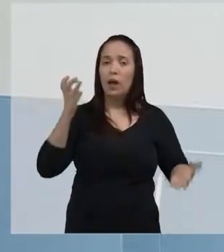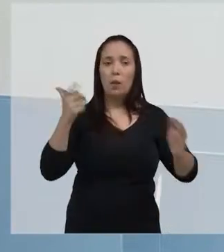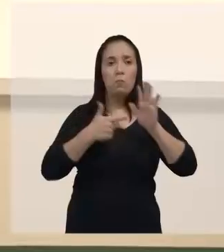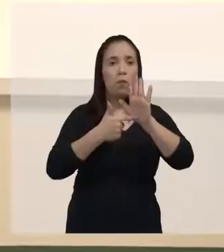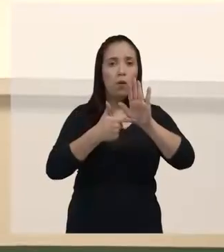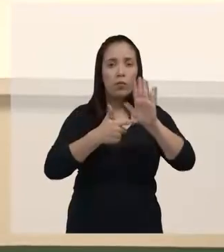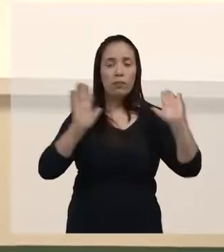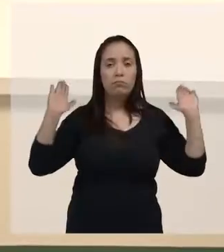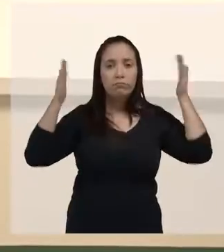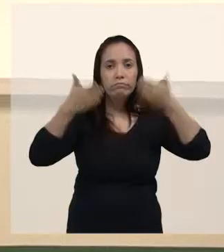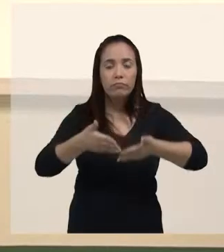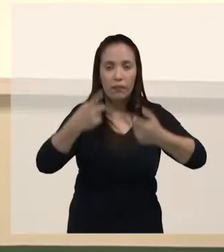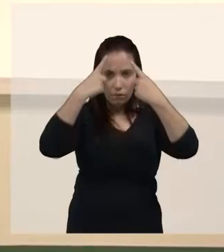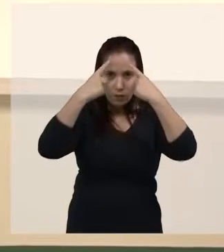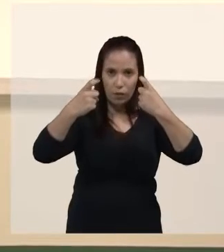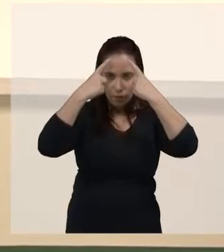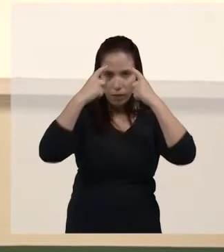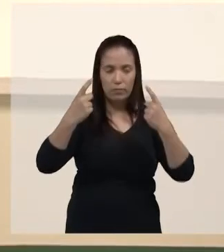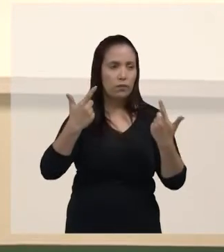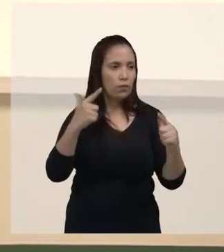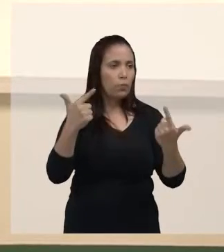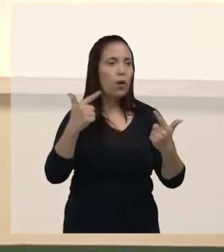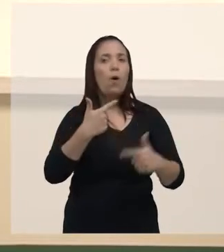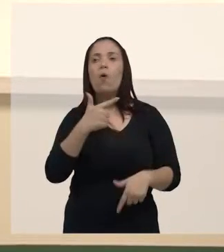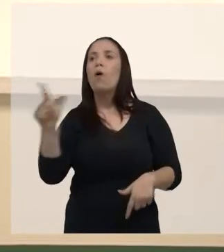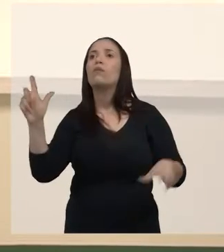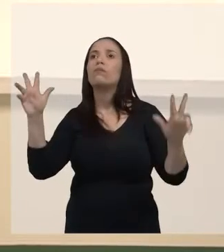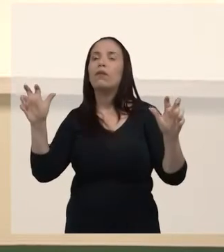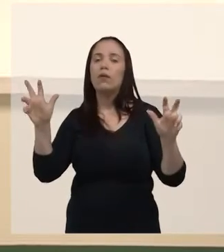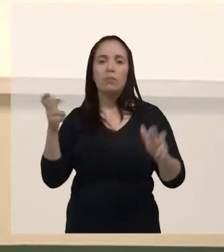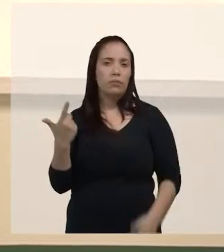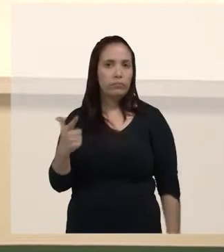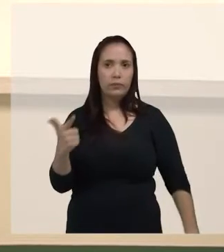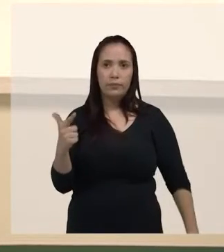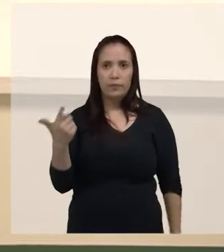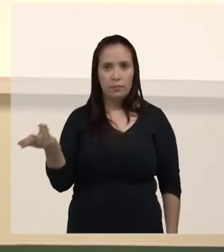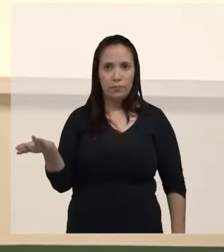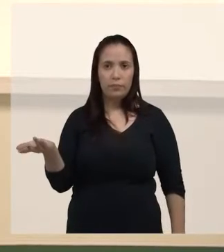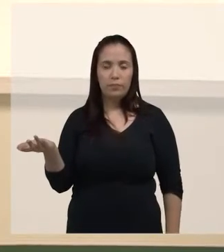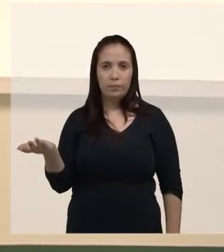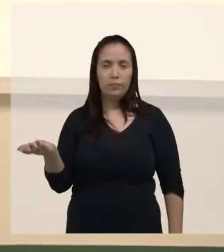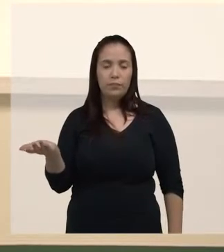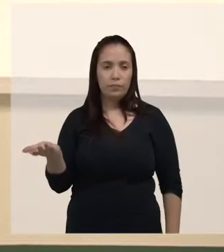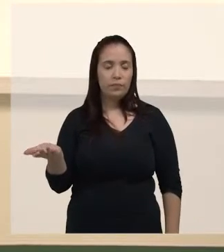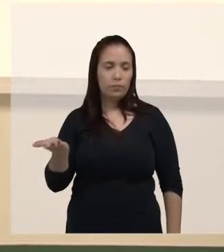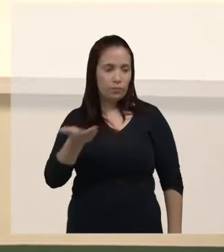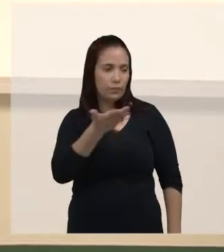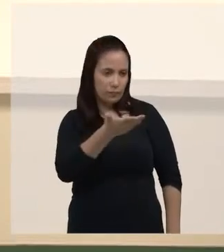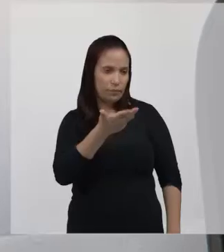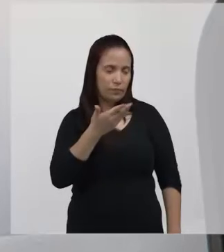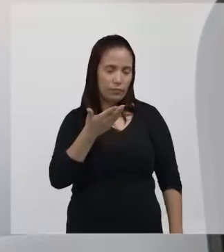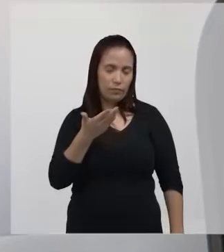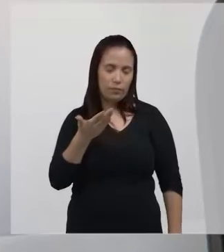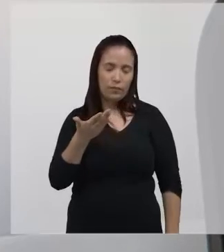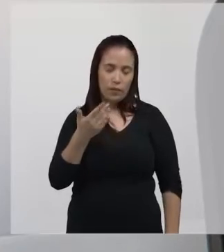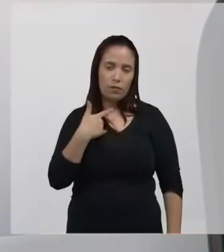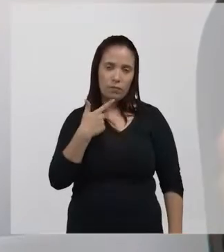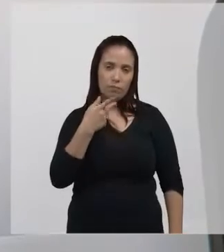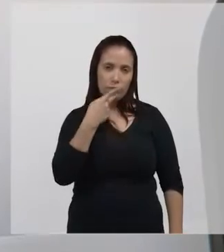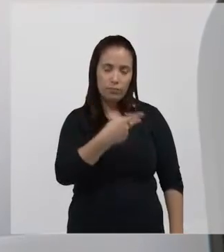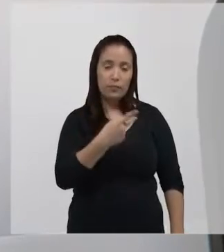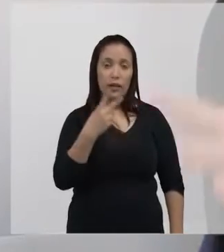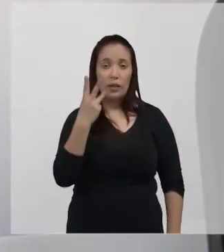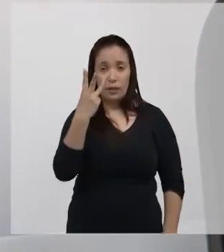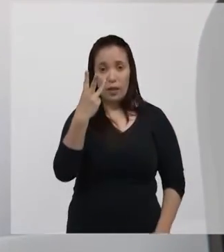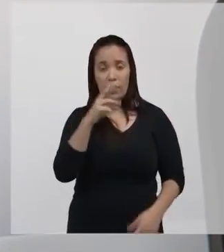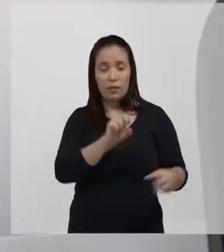combate à violência, né, Luiz? Porque não tem outra plataforma de governo. O meu querido amigo e apresentador Carlos Frederico, há